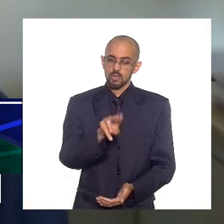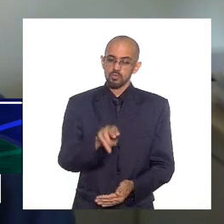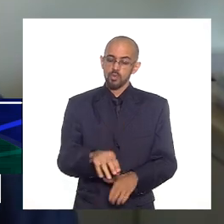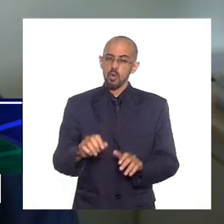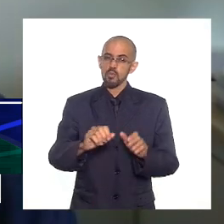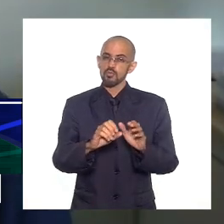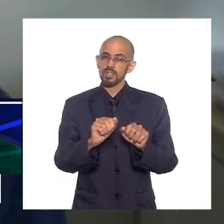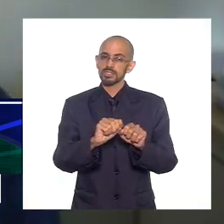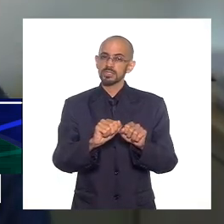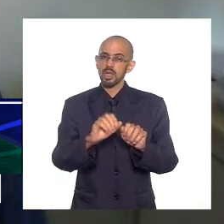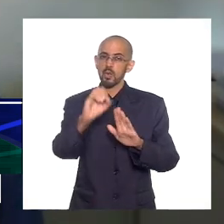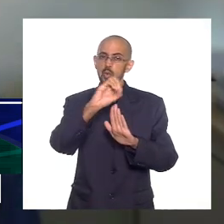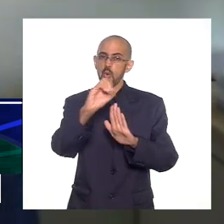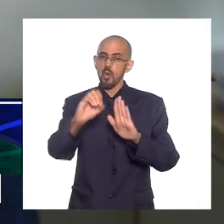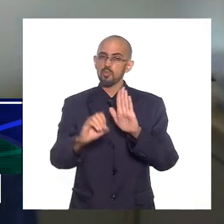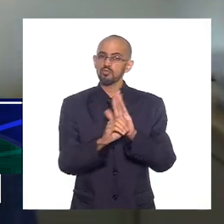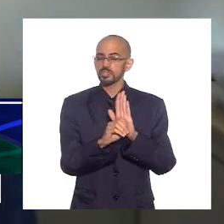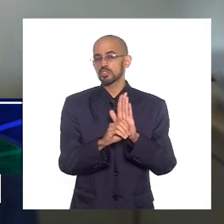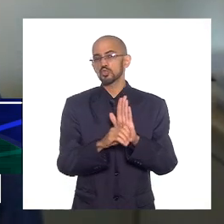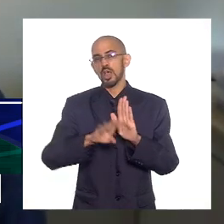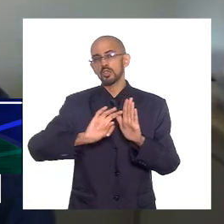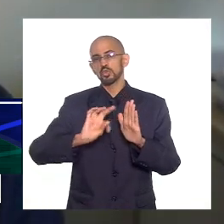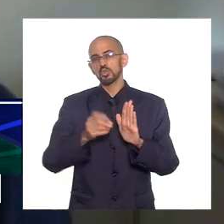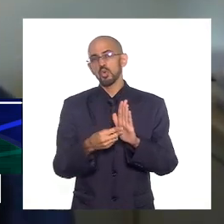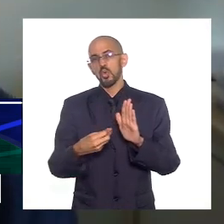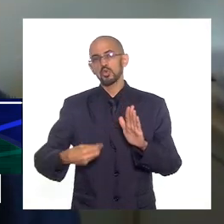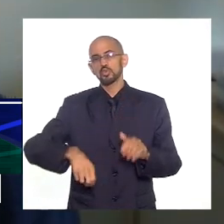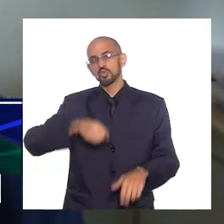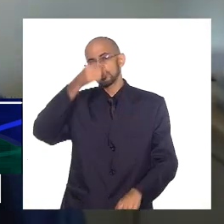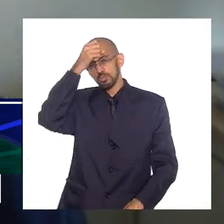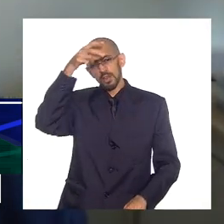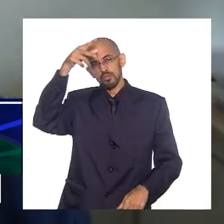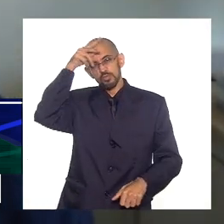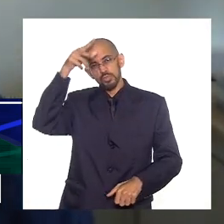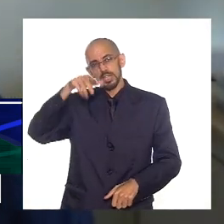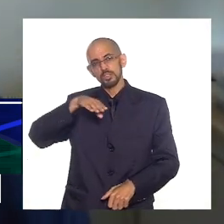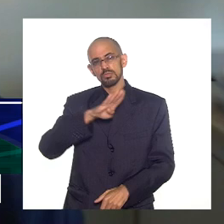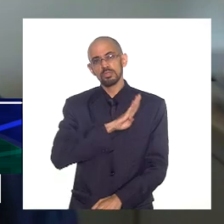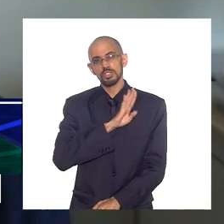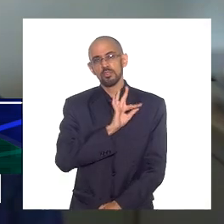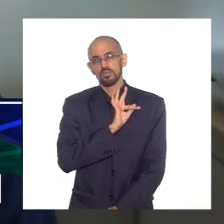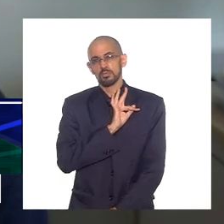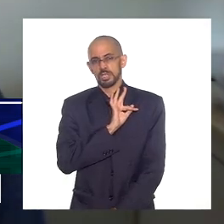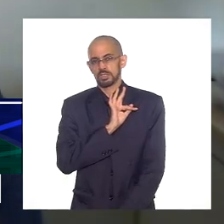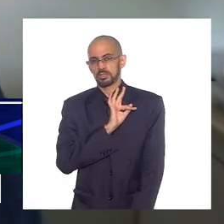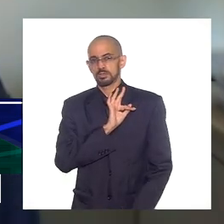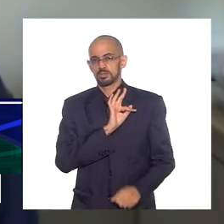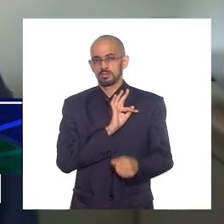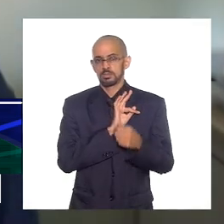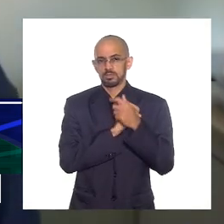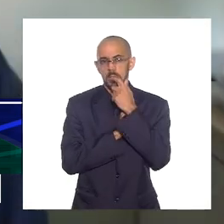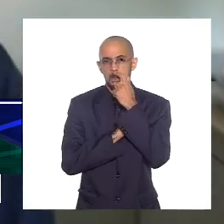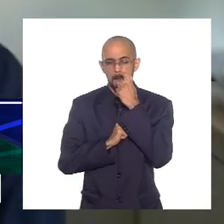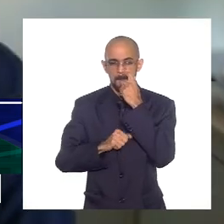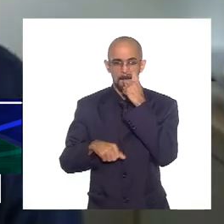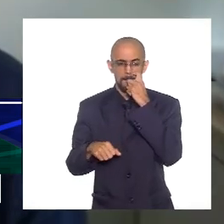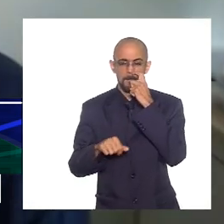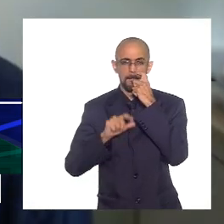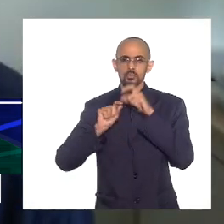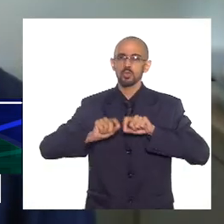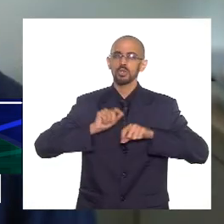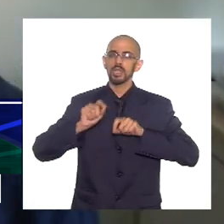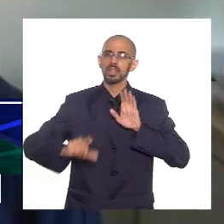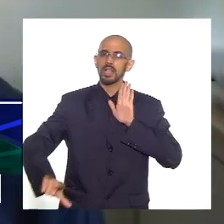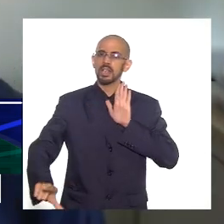oficiar aos todos os prefeitos da região metropolitana da existência da